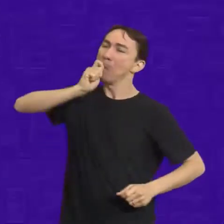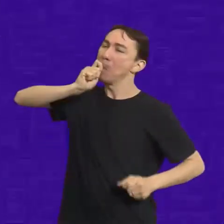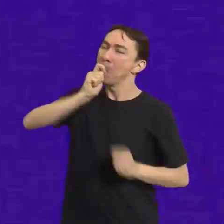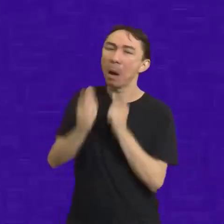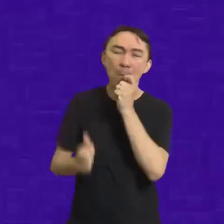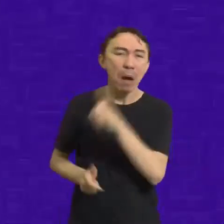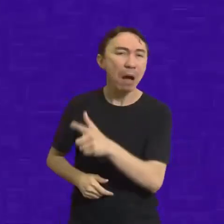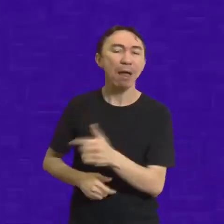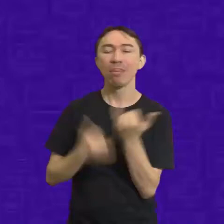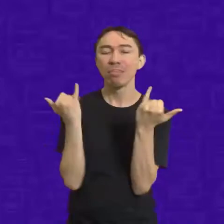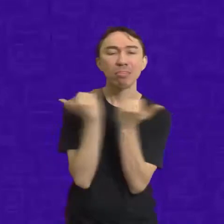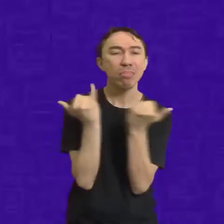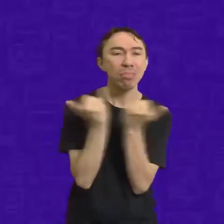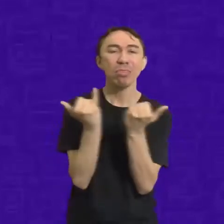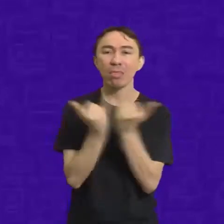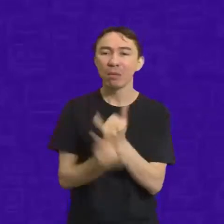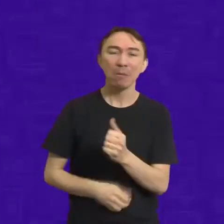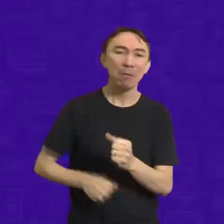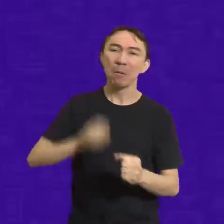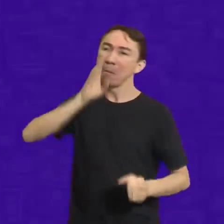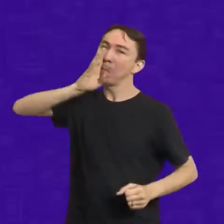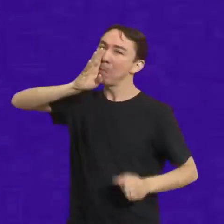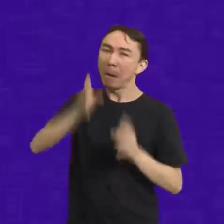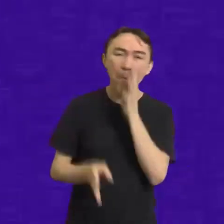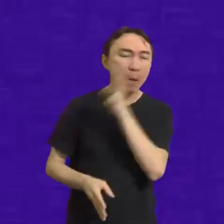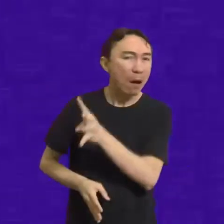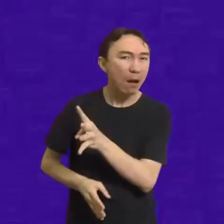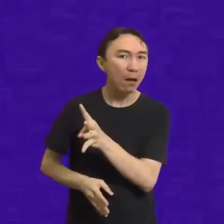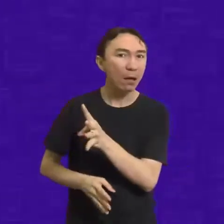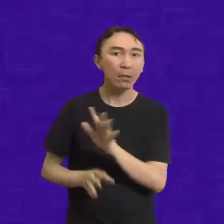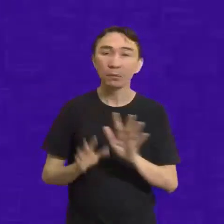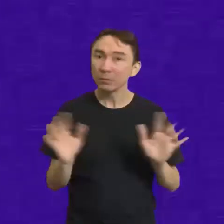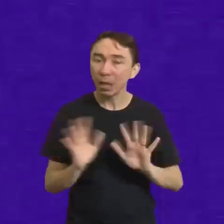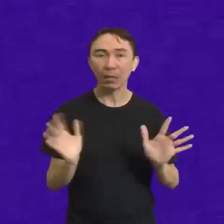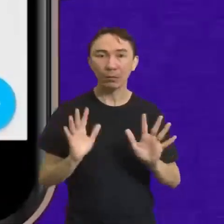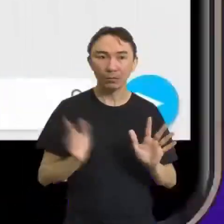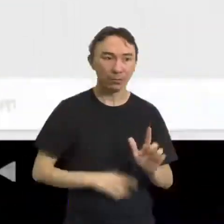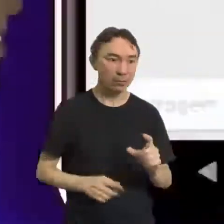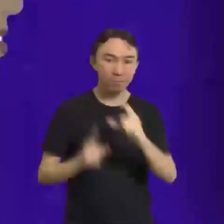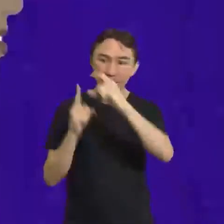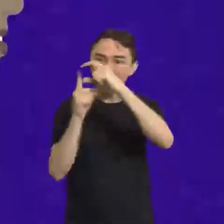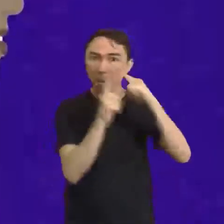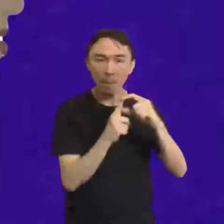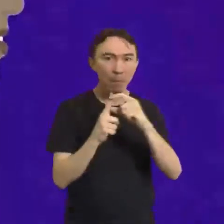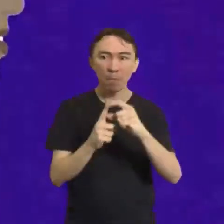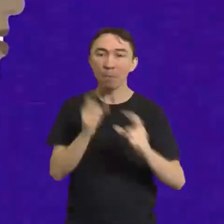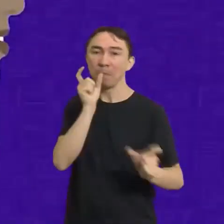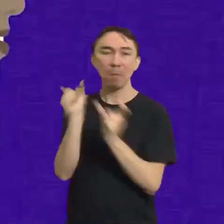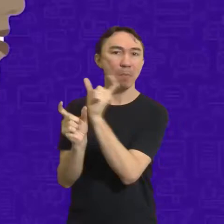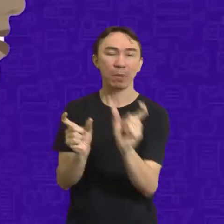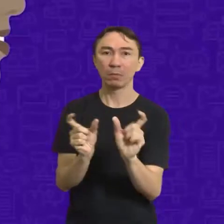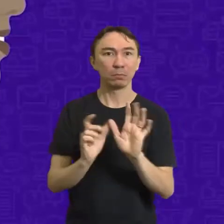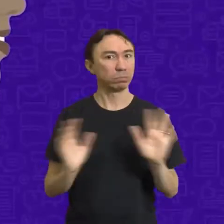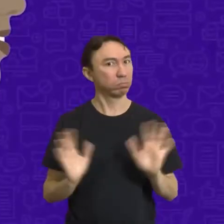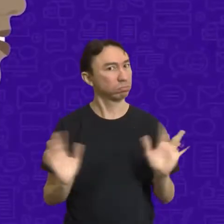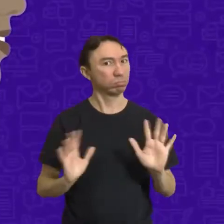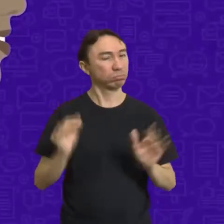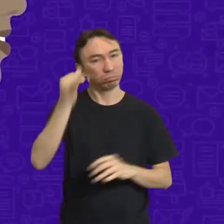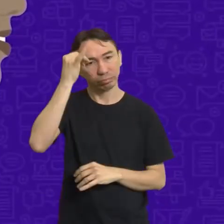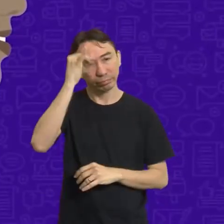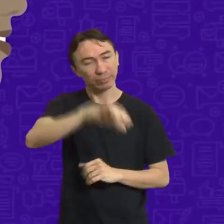sem fofocas, ofensas e, claro, sem palavrões. Lembramos sempre que o chat é um local